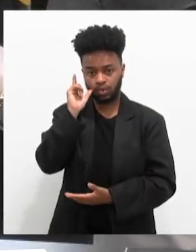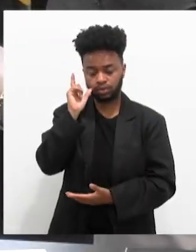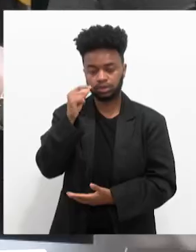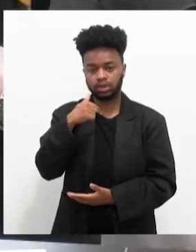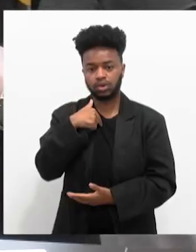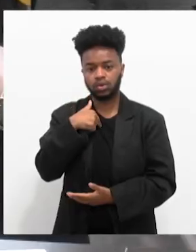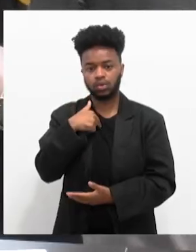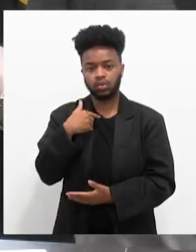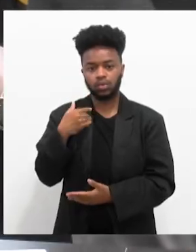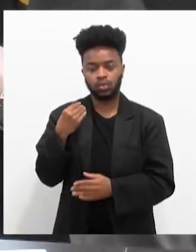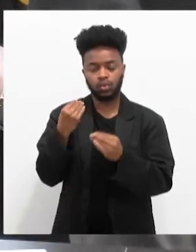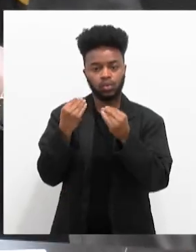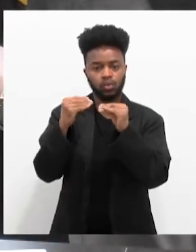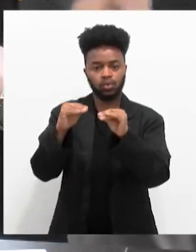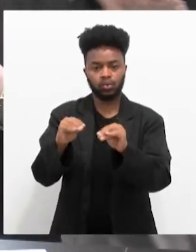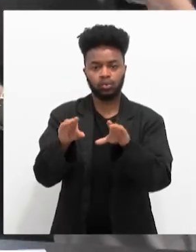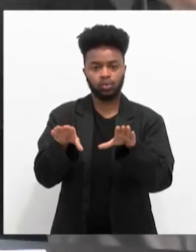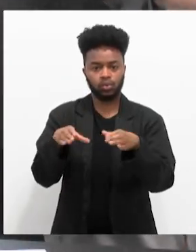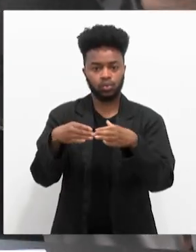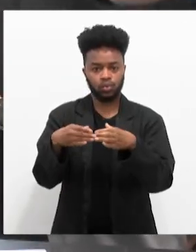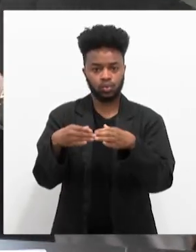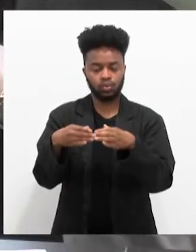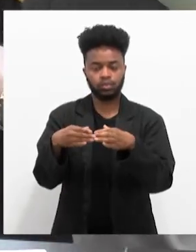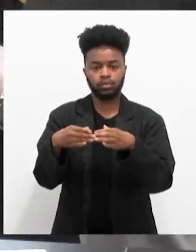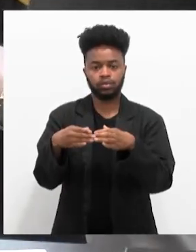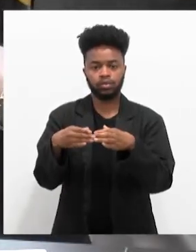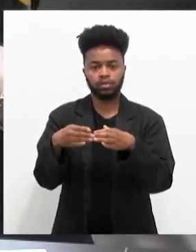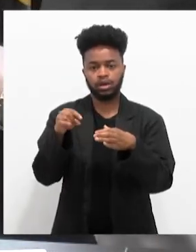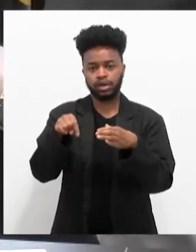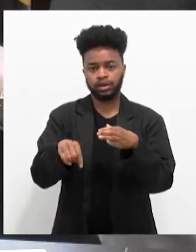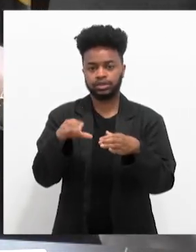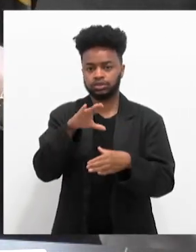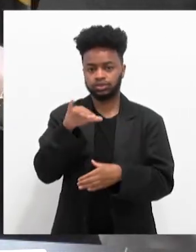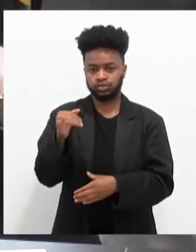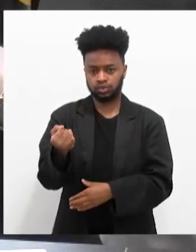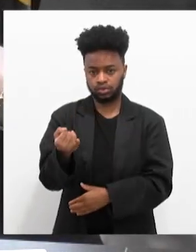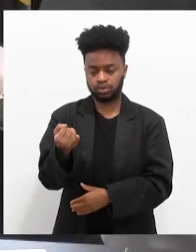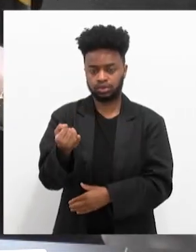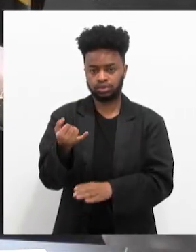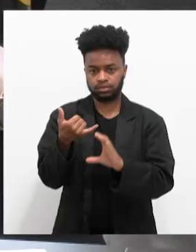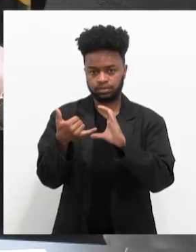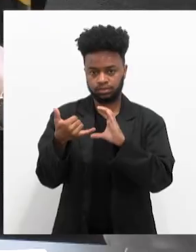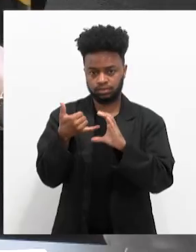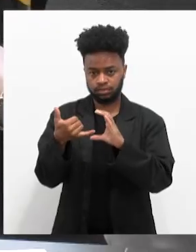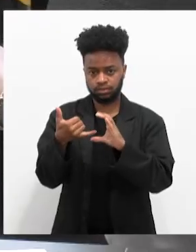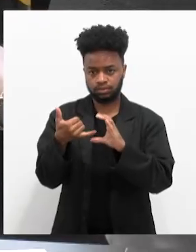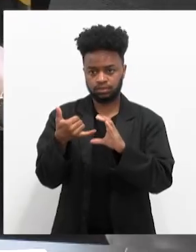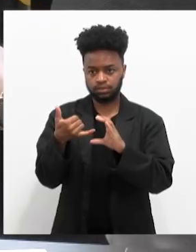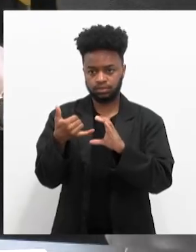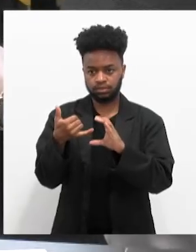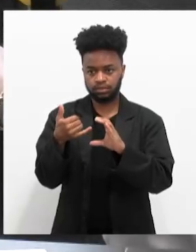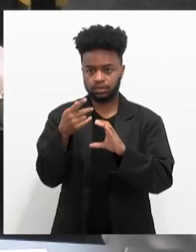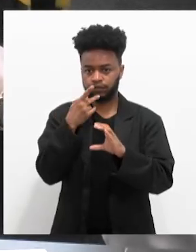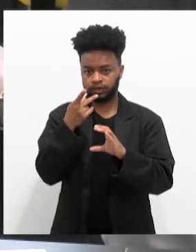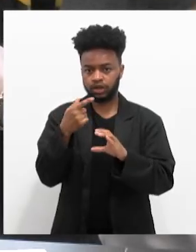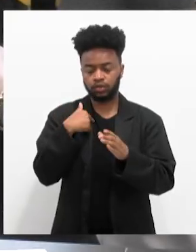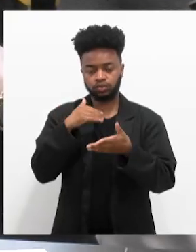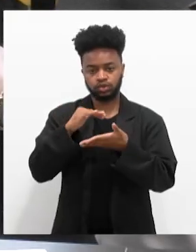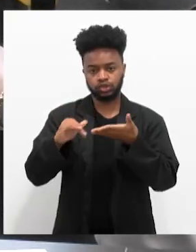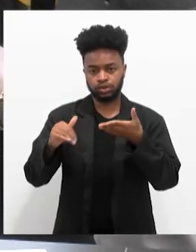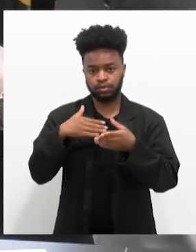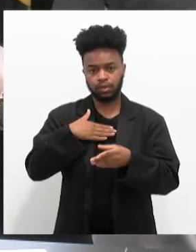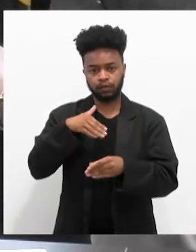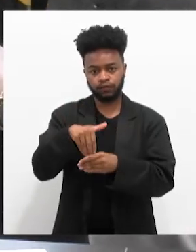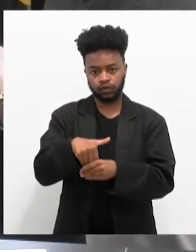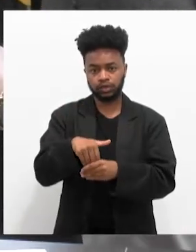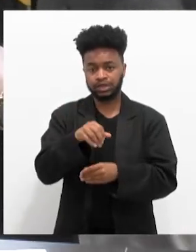coloquei no grupo do orçamento da CCJ que eu retiraria esse voto, se for